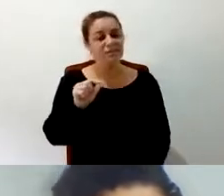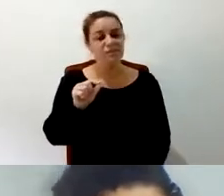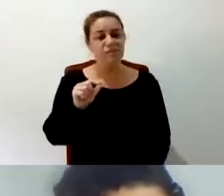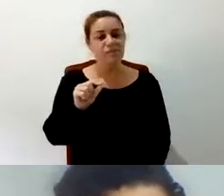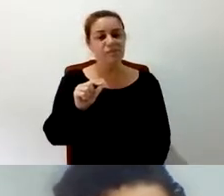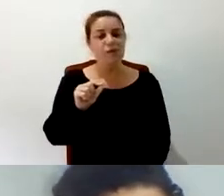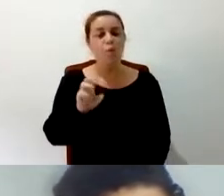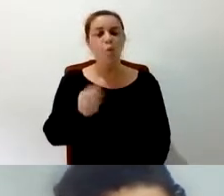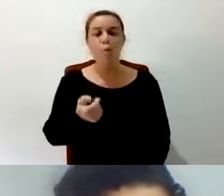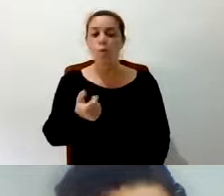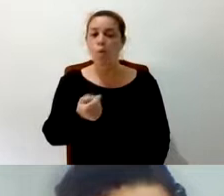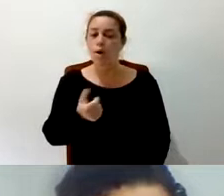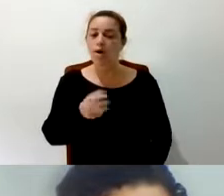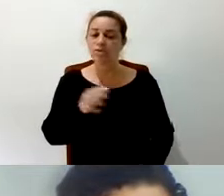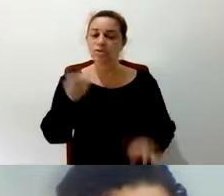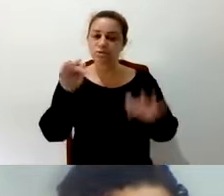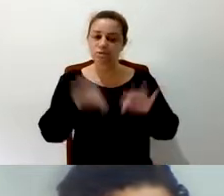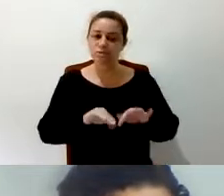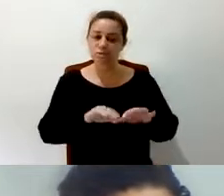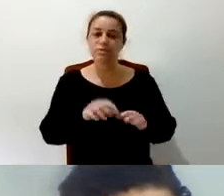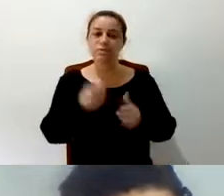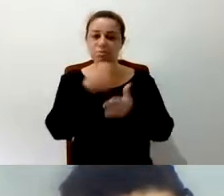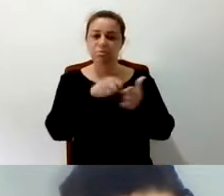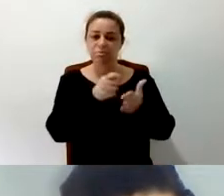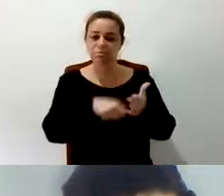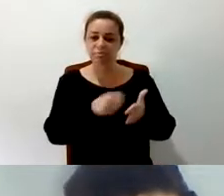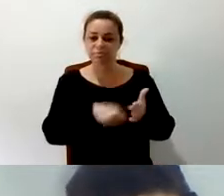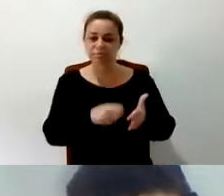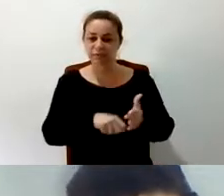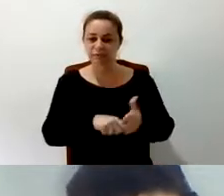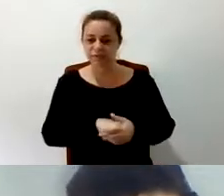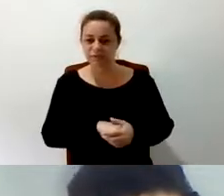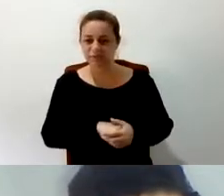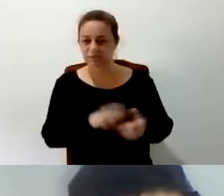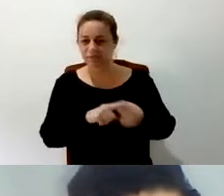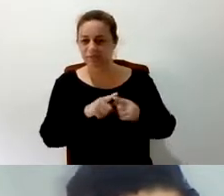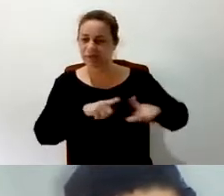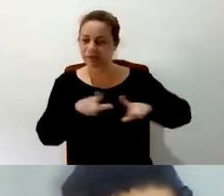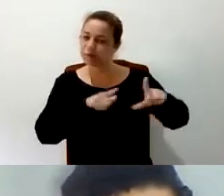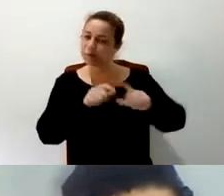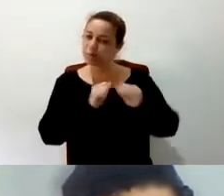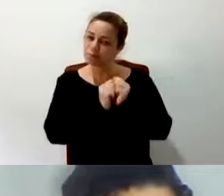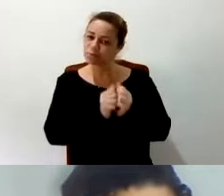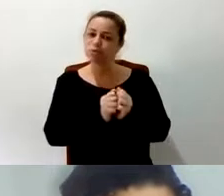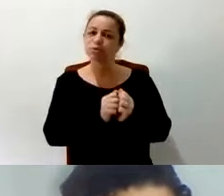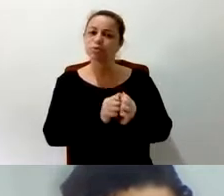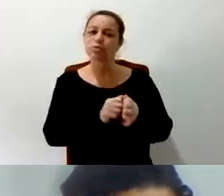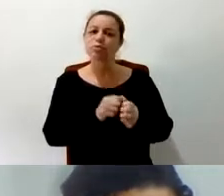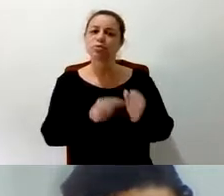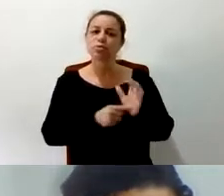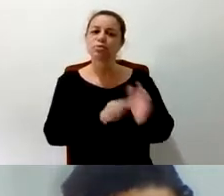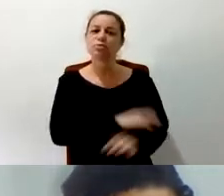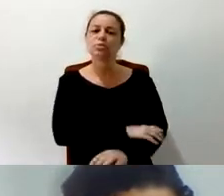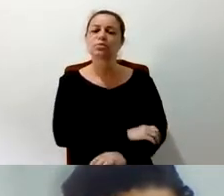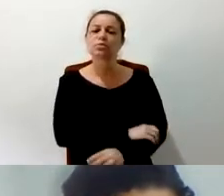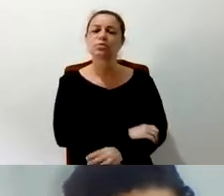concluir já a correção, porque ela trabalhou com essa questão, né? Da arquitetura inclusiva. Eu vou ver depois, disponibilizar